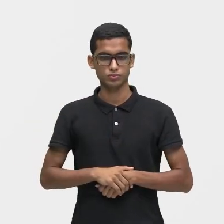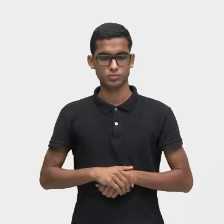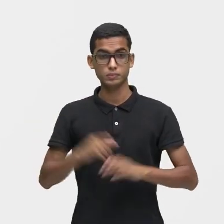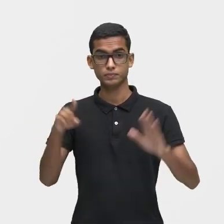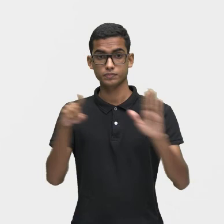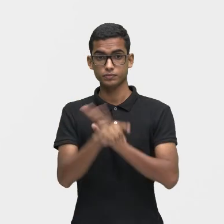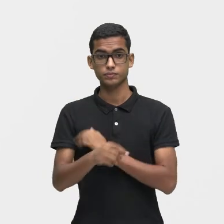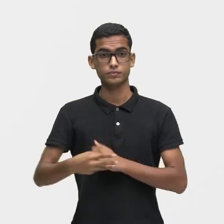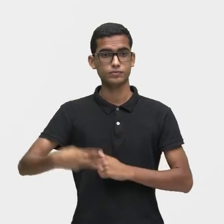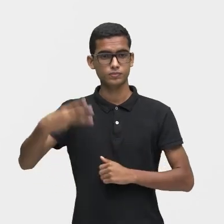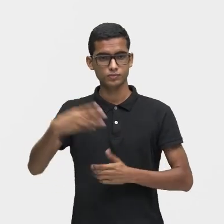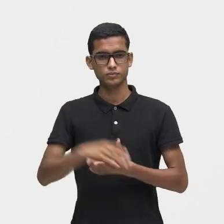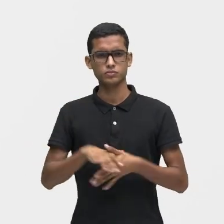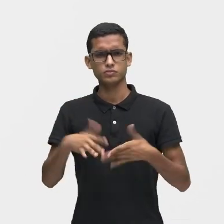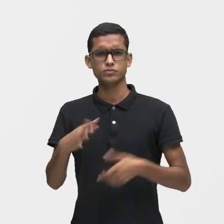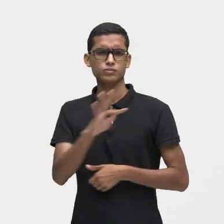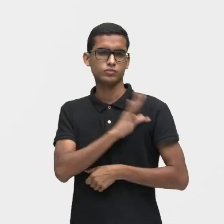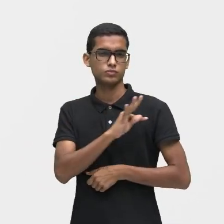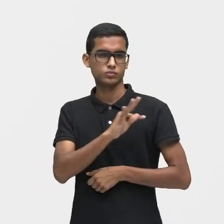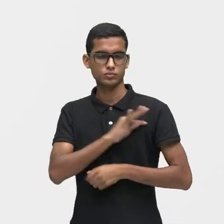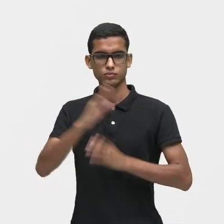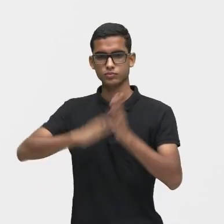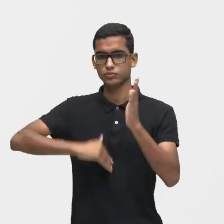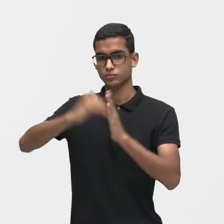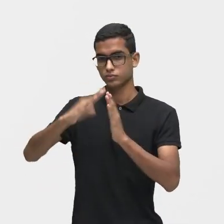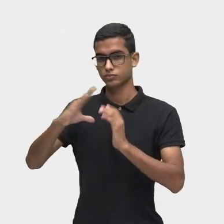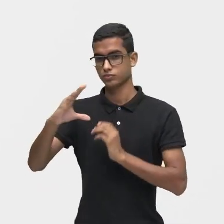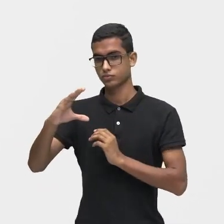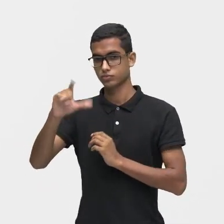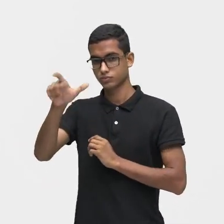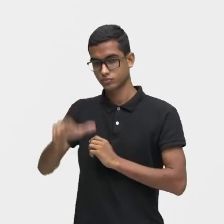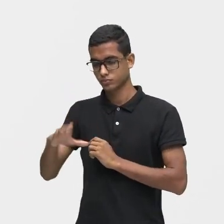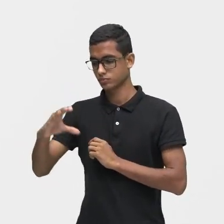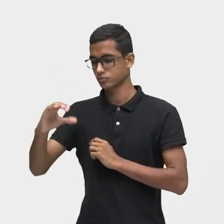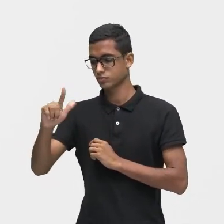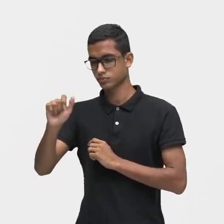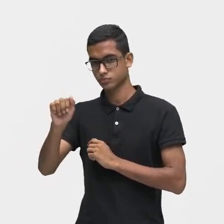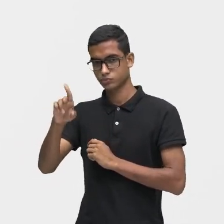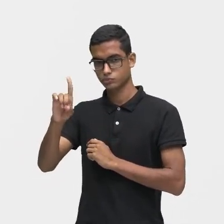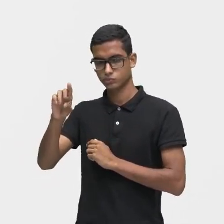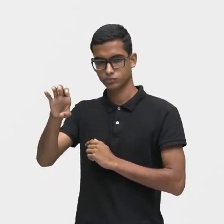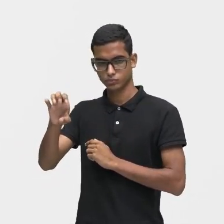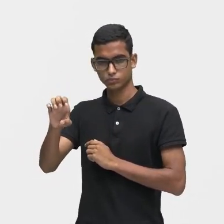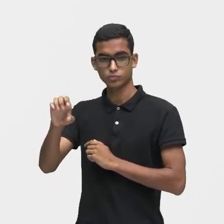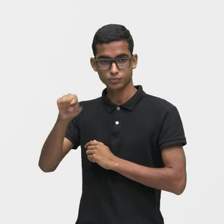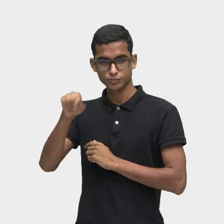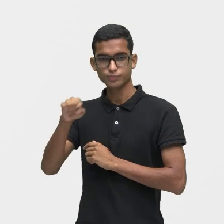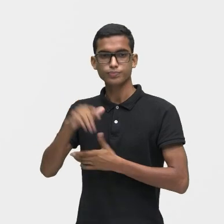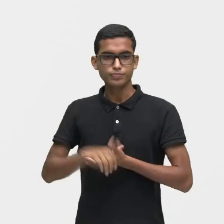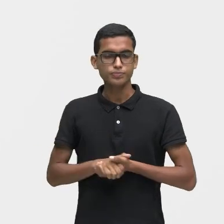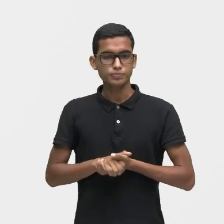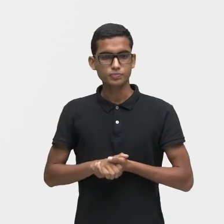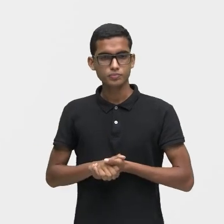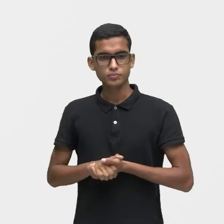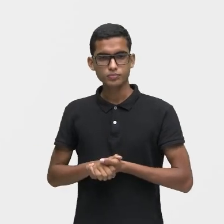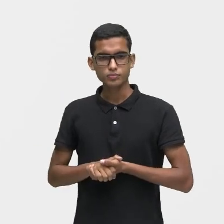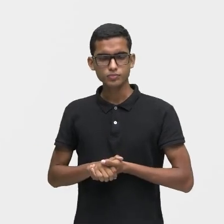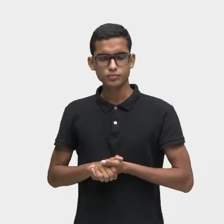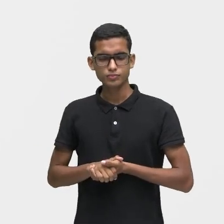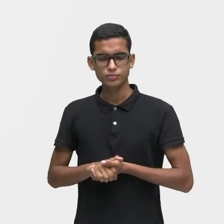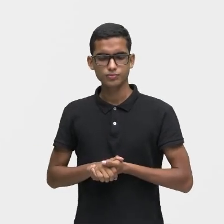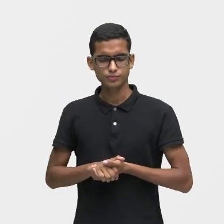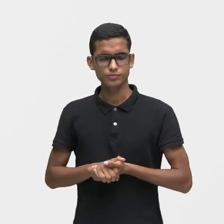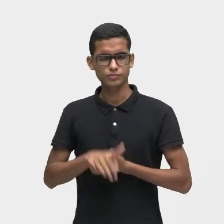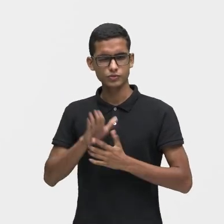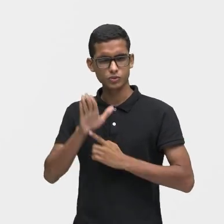a técnica de pintura de Claude Monet, que é um artista impressionista que a gente deu o exemplo ali na aula, aquela